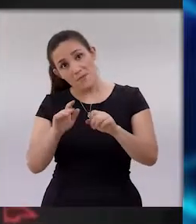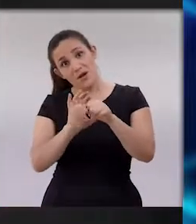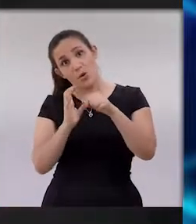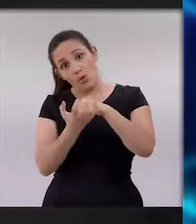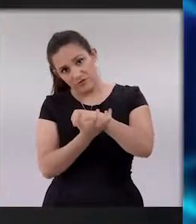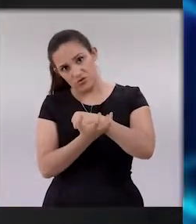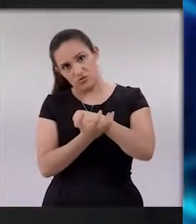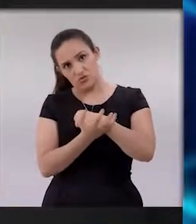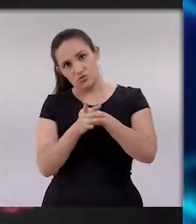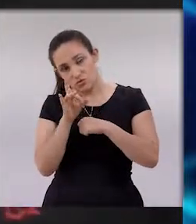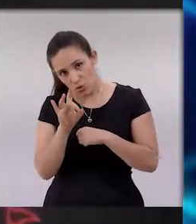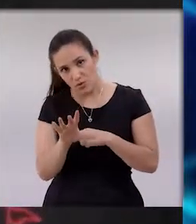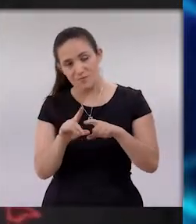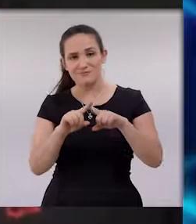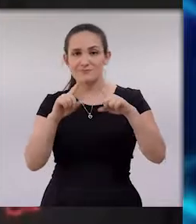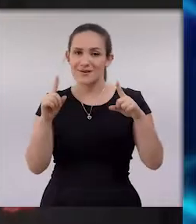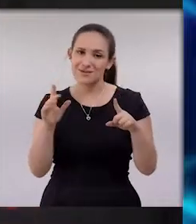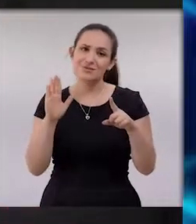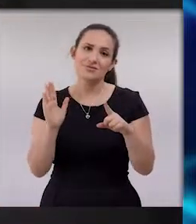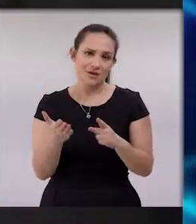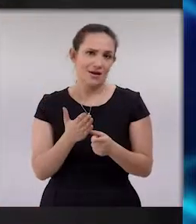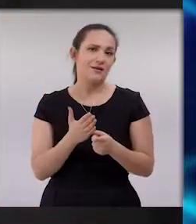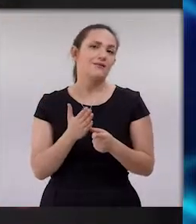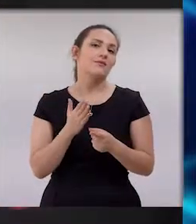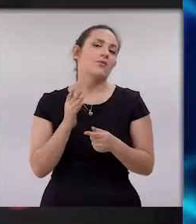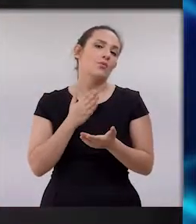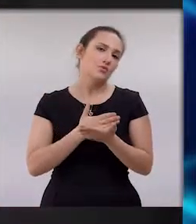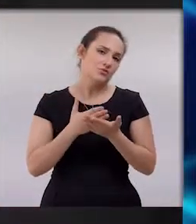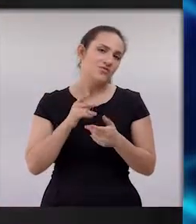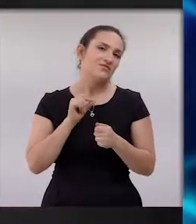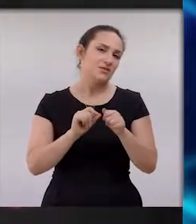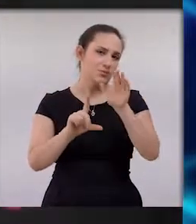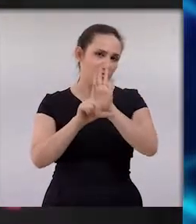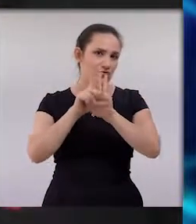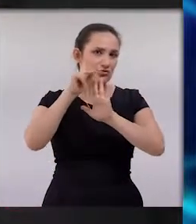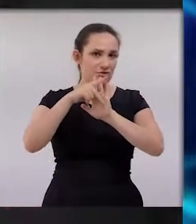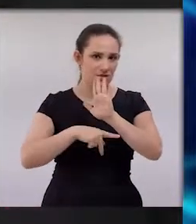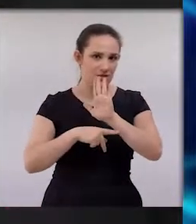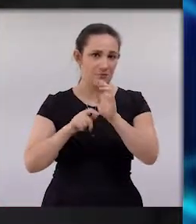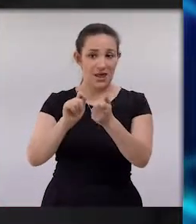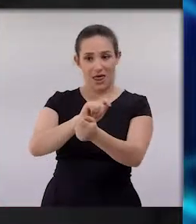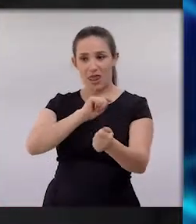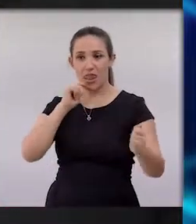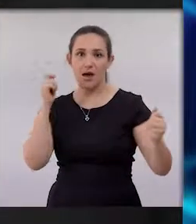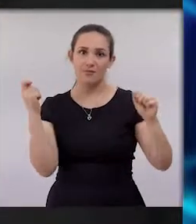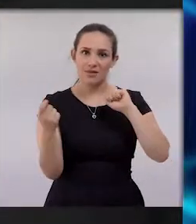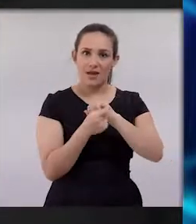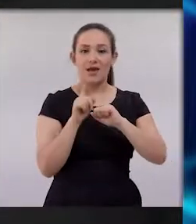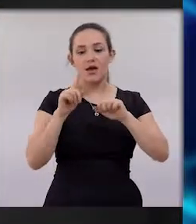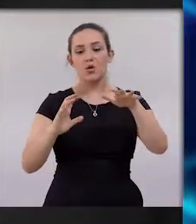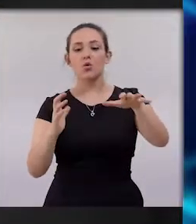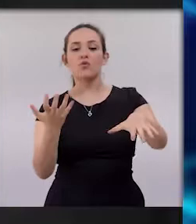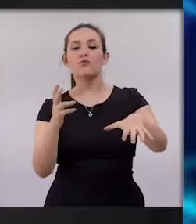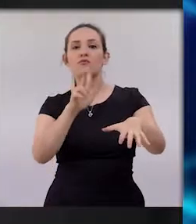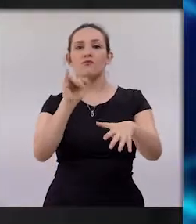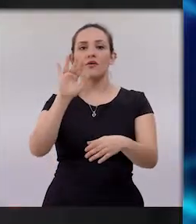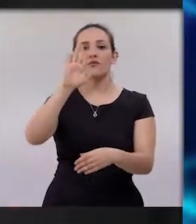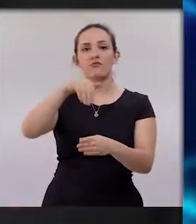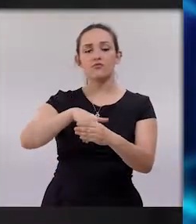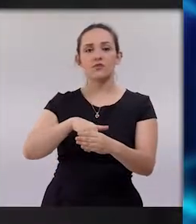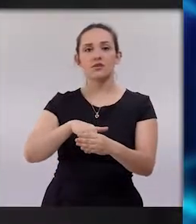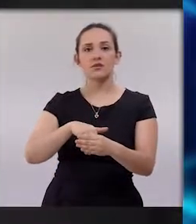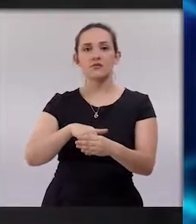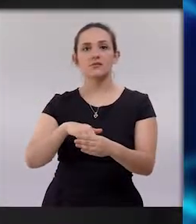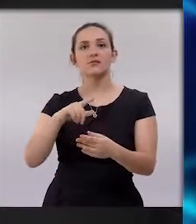de pandemia do Covid-19. Contudo, já está sendo construído um projeto de lei para passar no Congresso